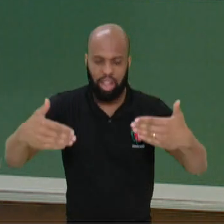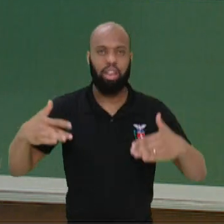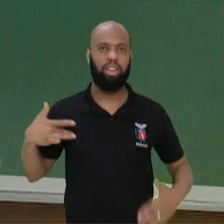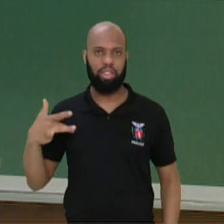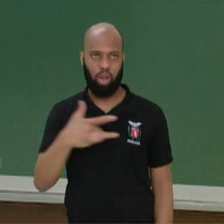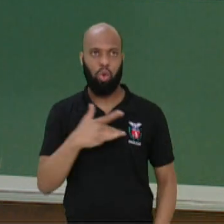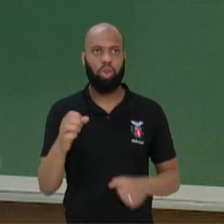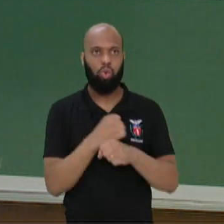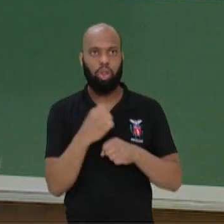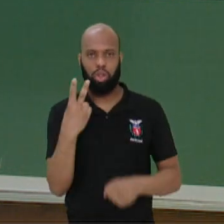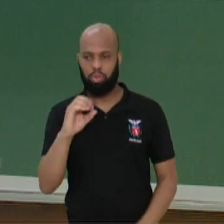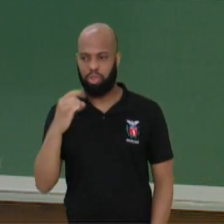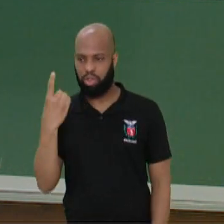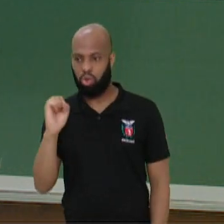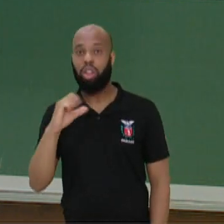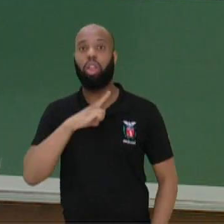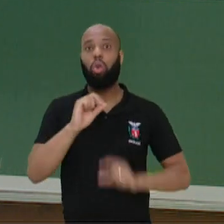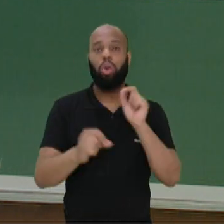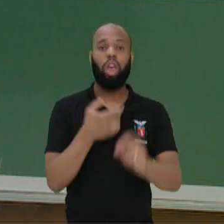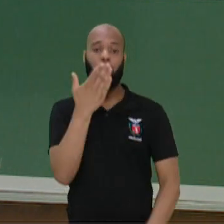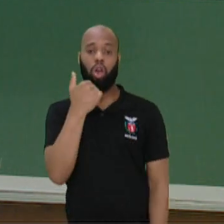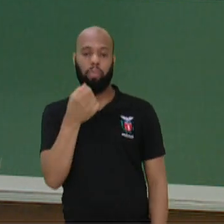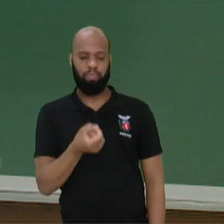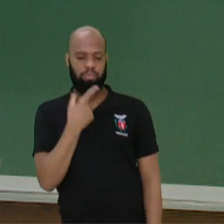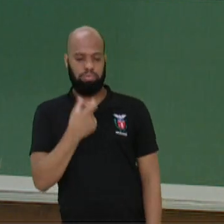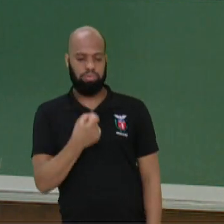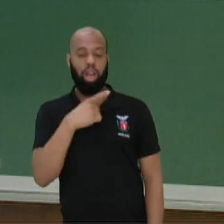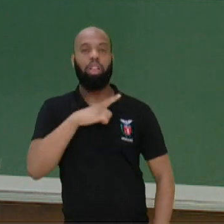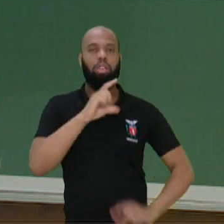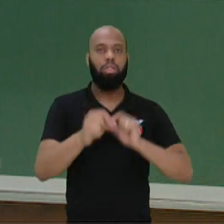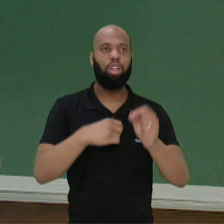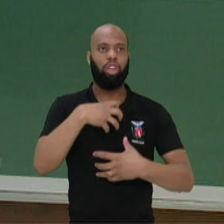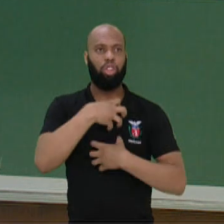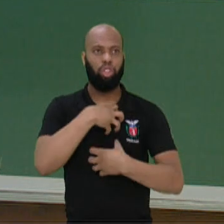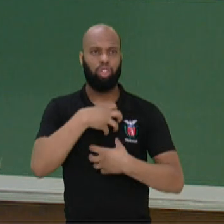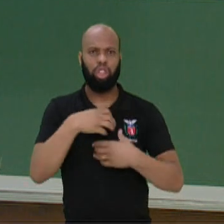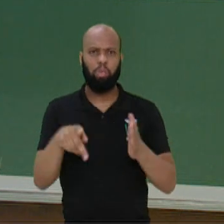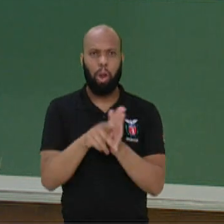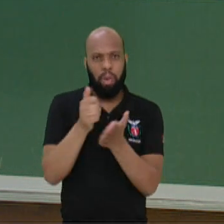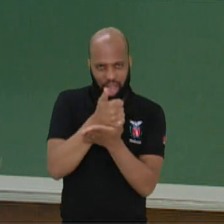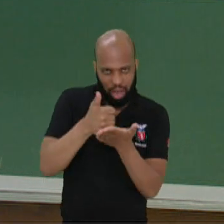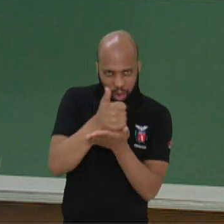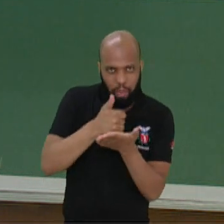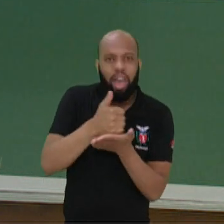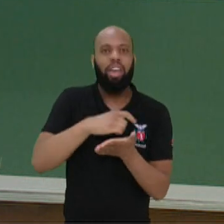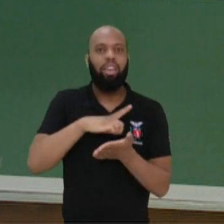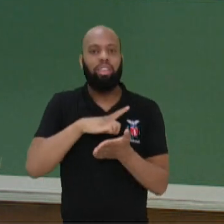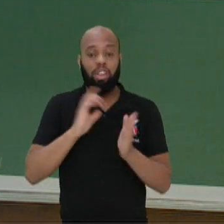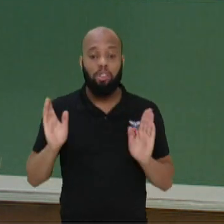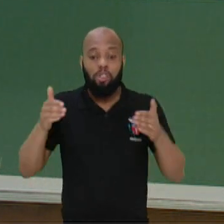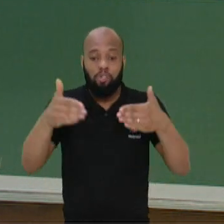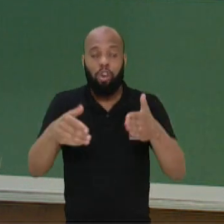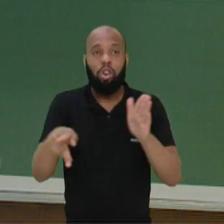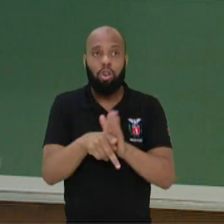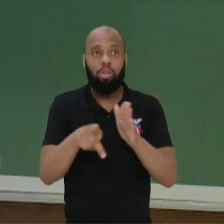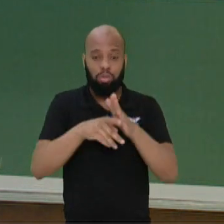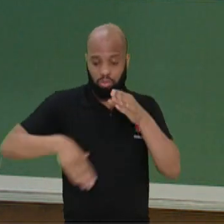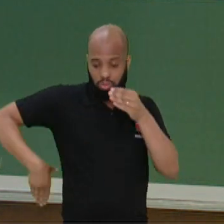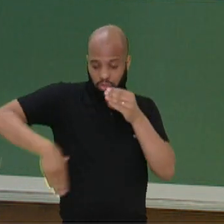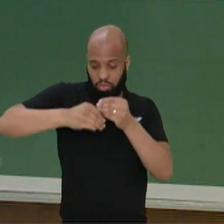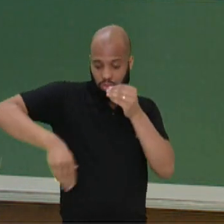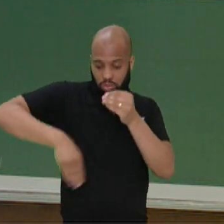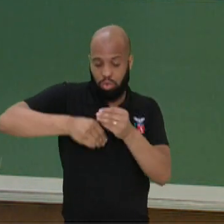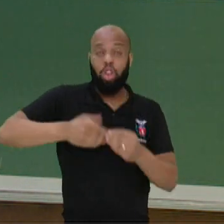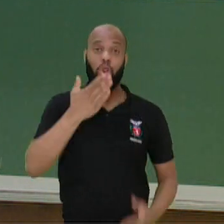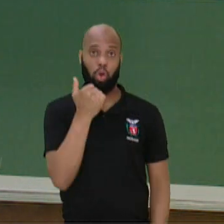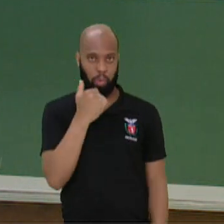2018, produto para ingestão oral, apresentado em formas farmacêuticas, destinado a